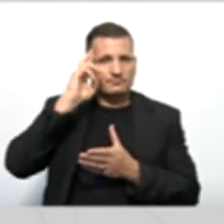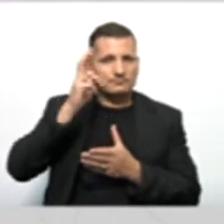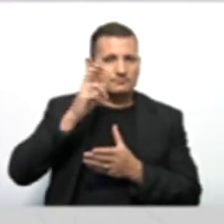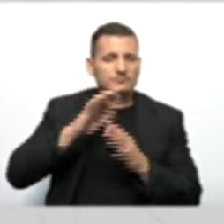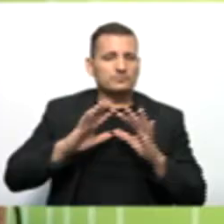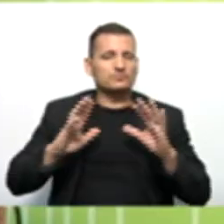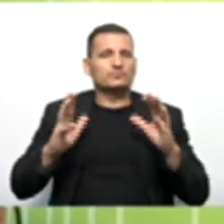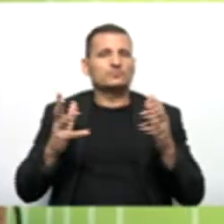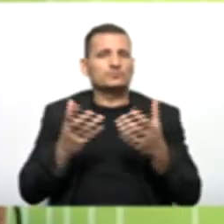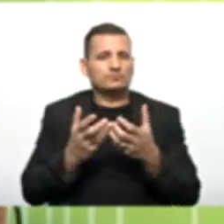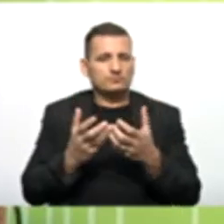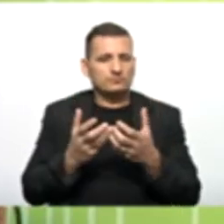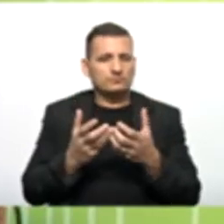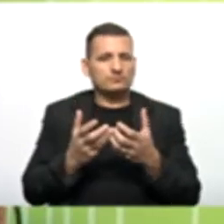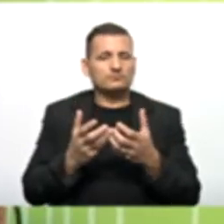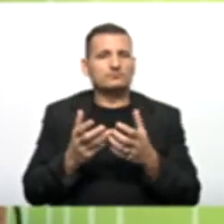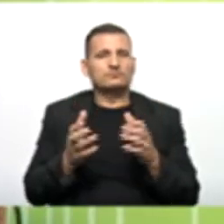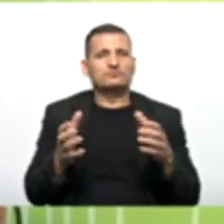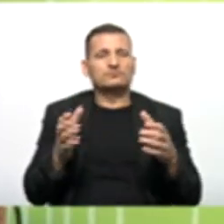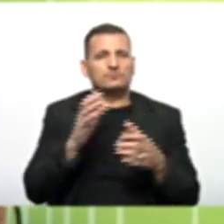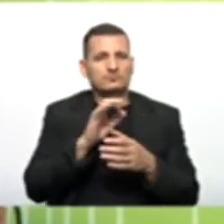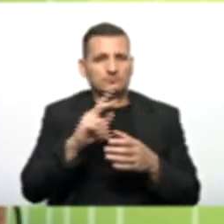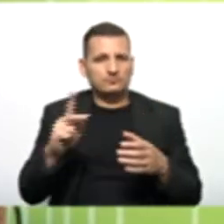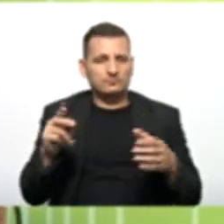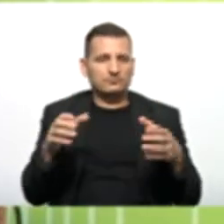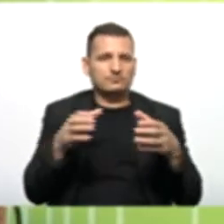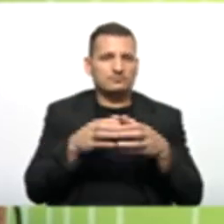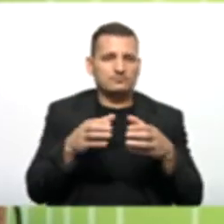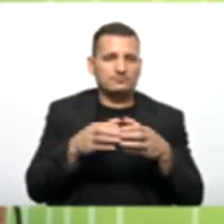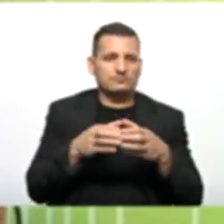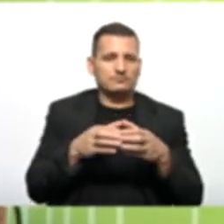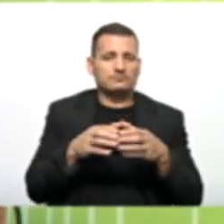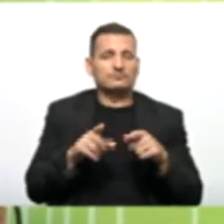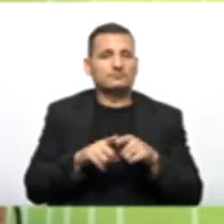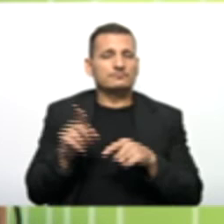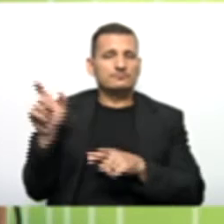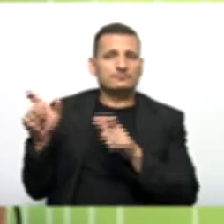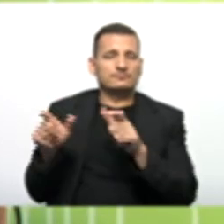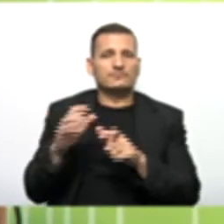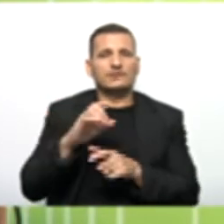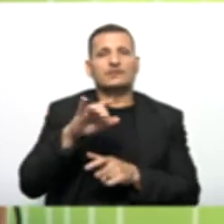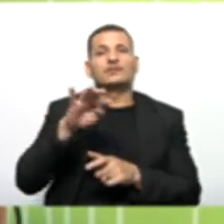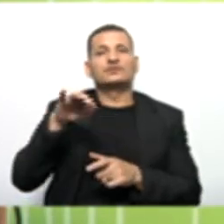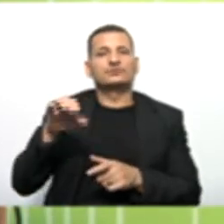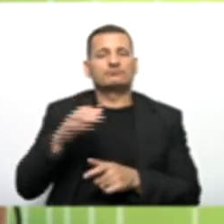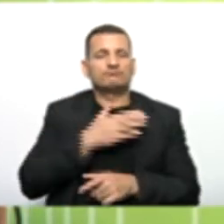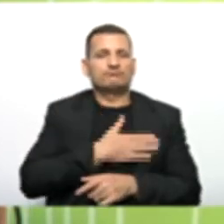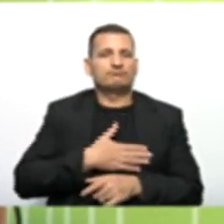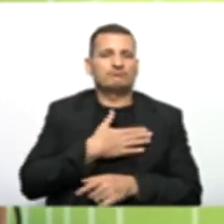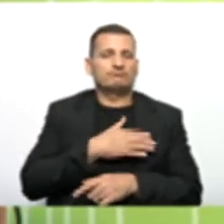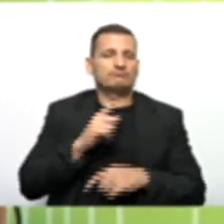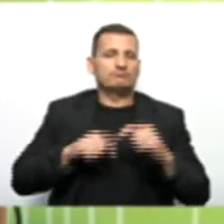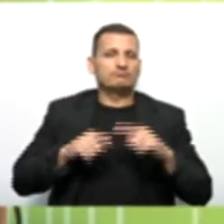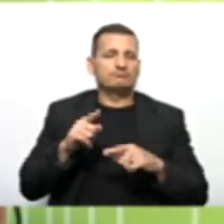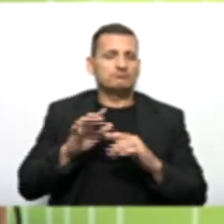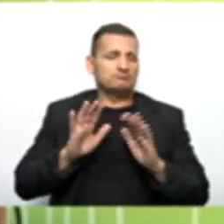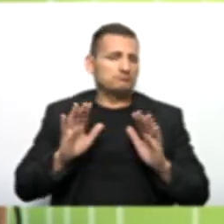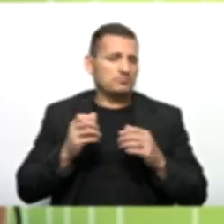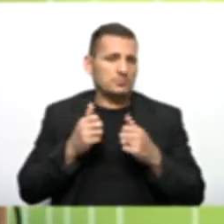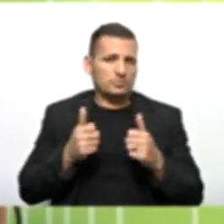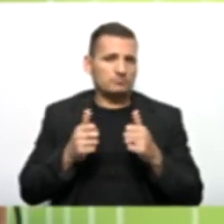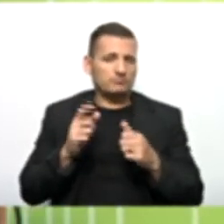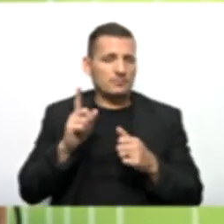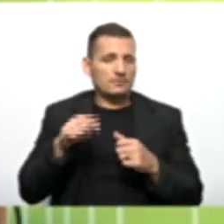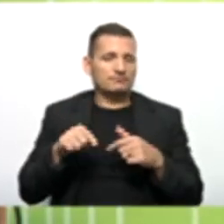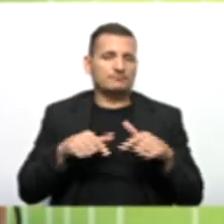mundo da corporação, da cooperativa e, mais do que tudo, os nossos clientes gostaram desse produto. Então isso é bom demais, é para isso que a gente